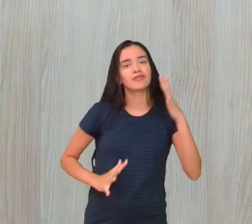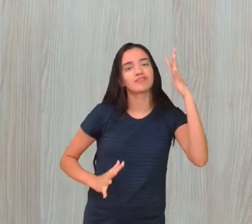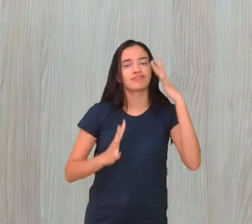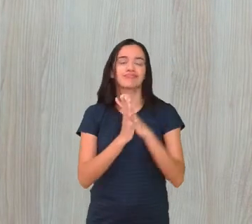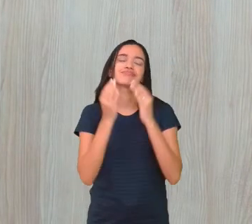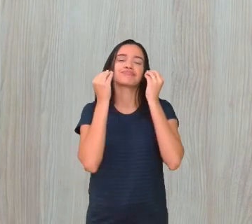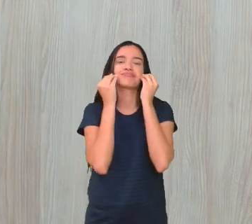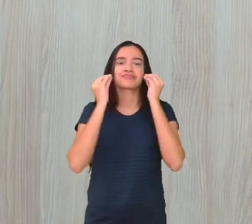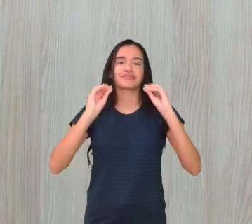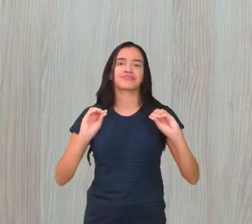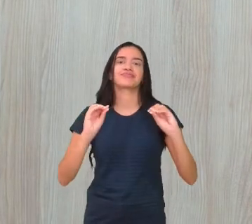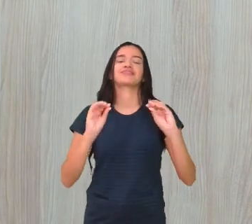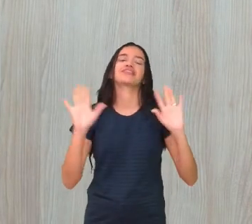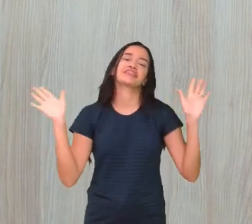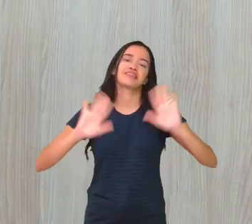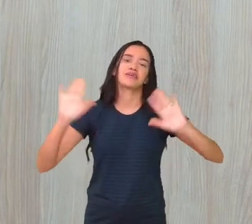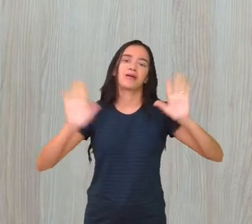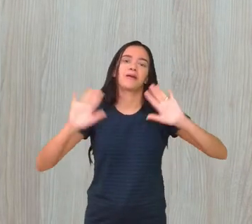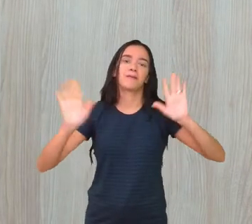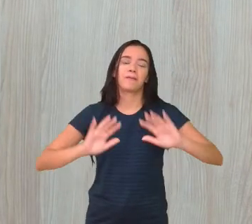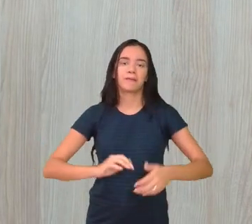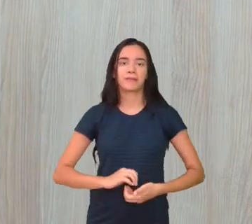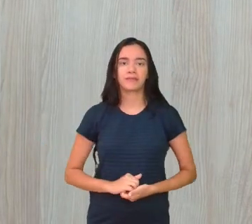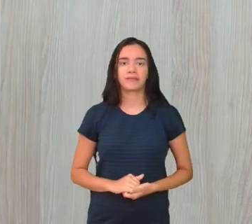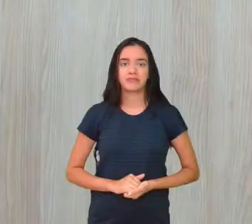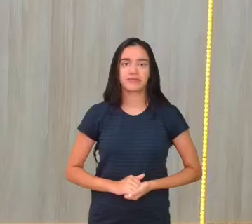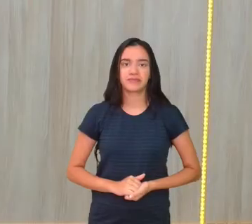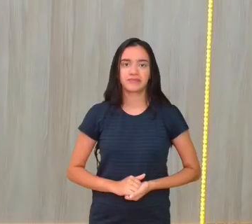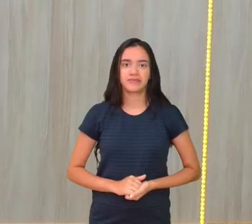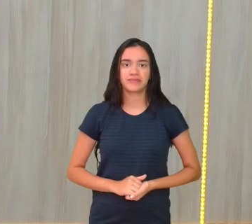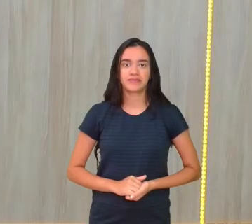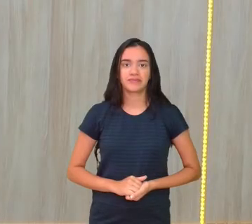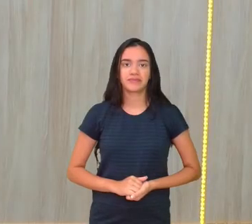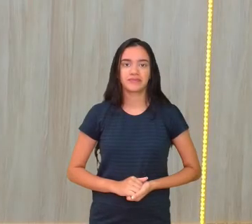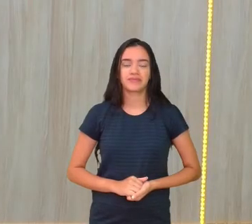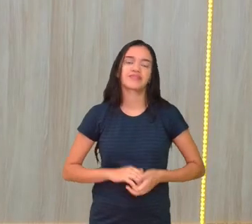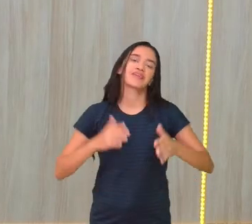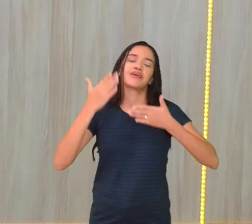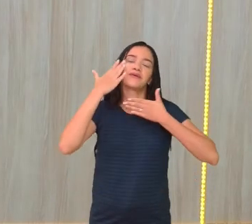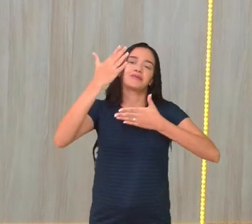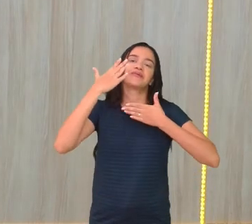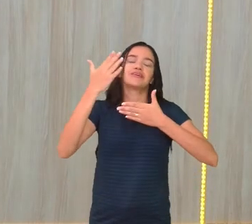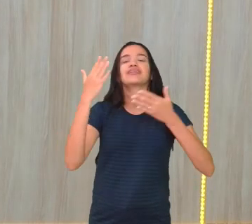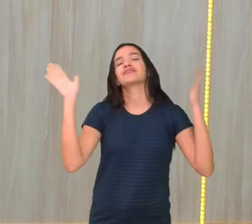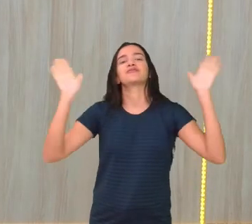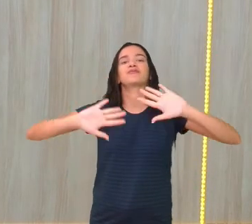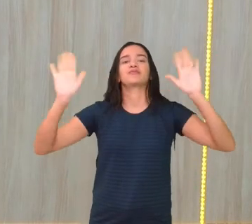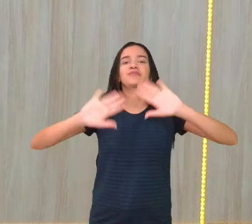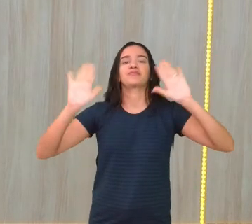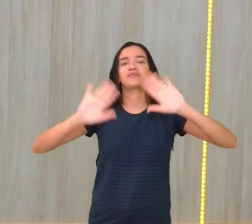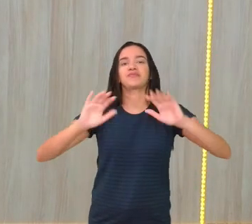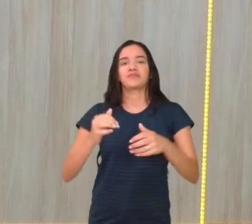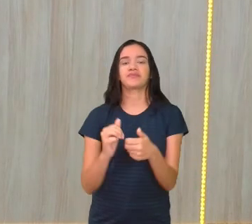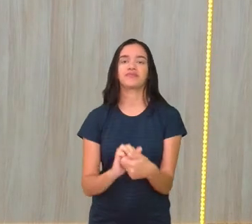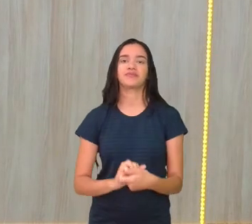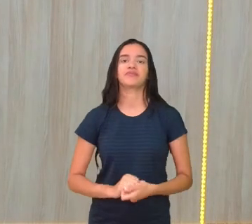Beijo, meu povo. Até a próxima aula. Tchau, tchau. Valeu, pessoal. Tchau, tchau. E até